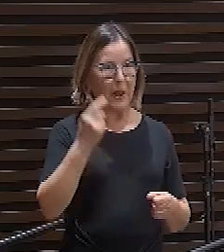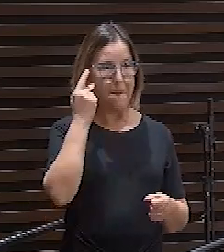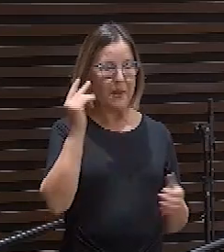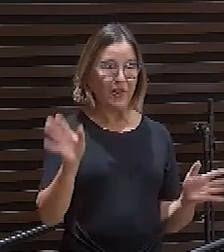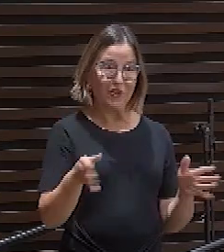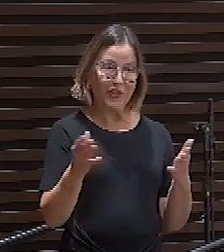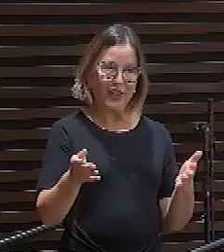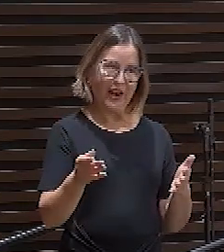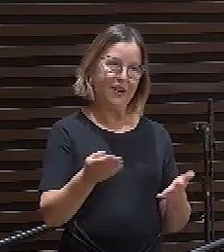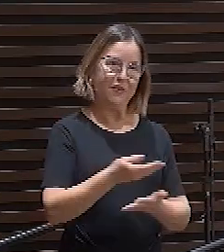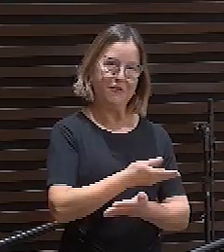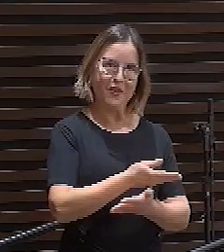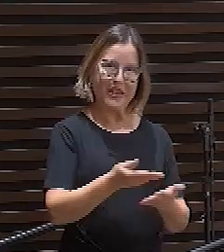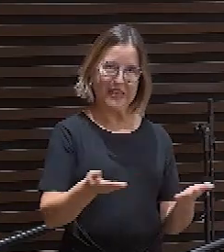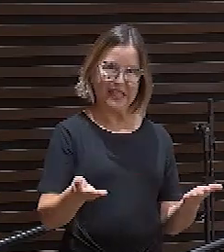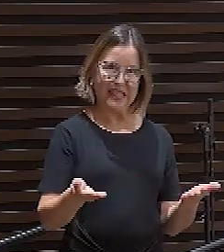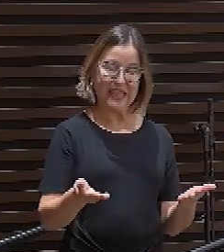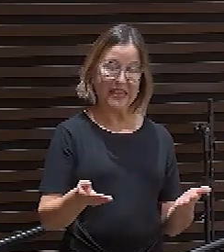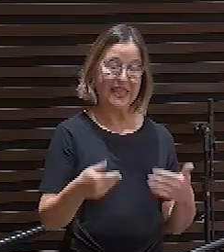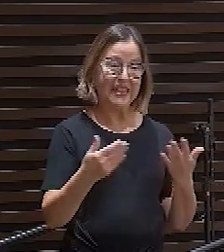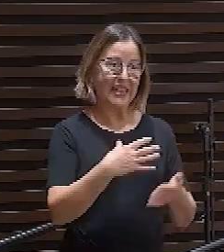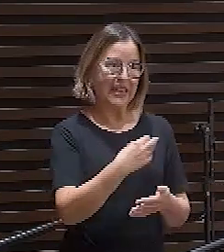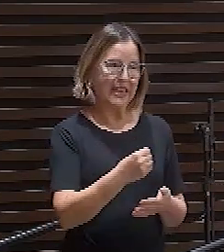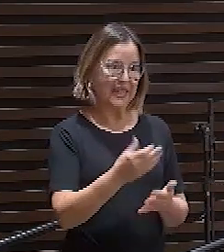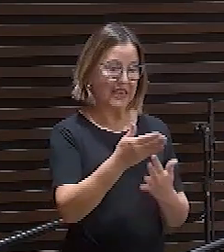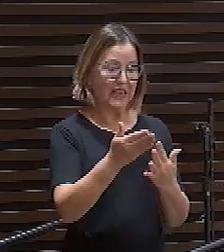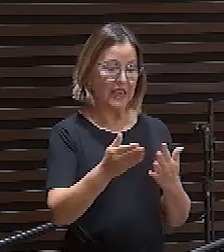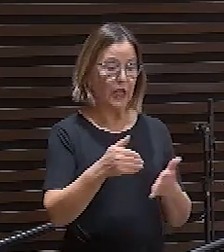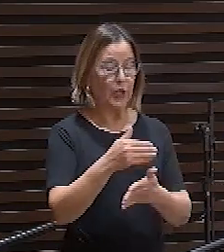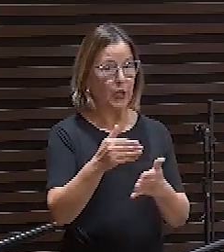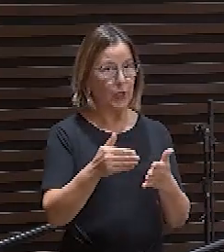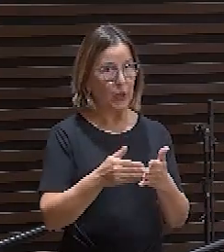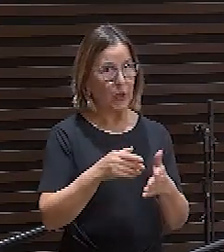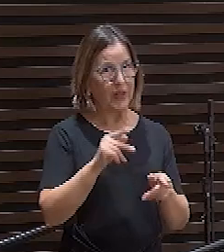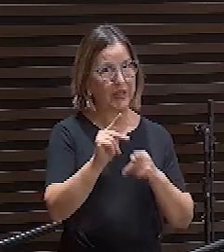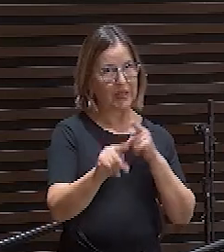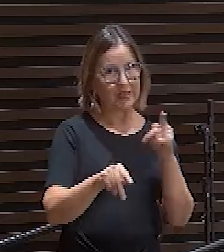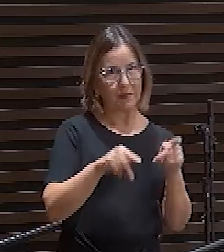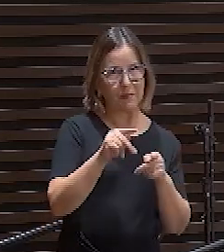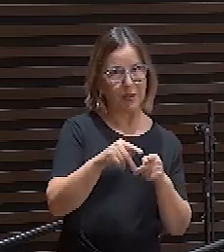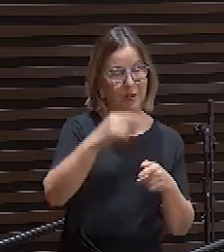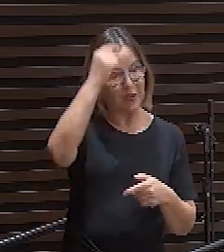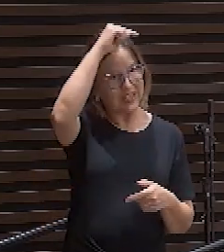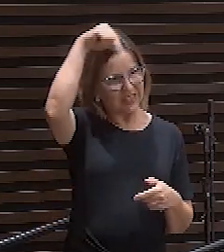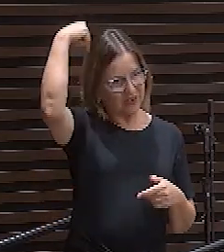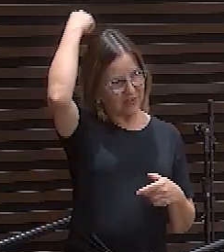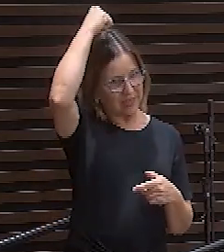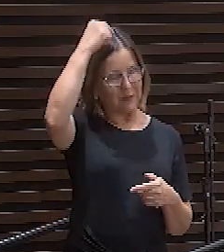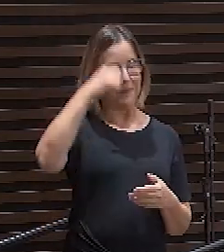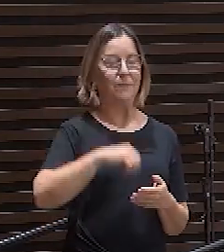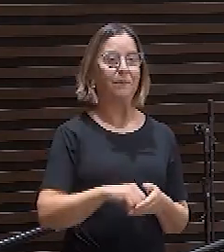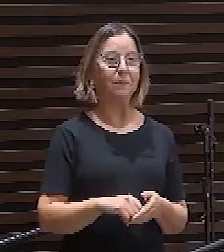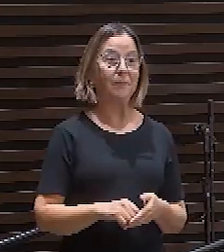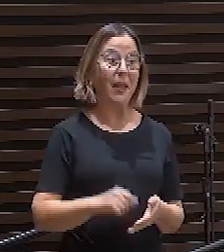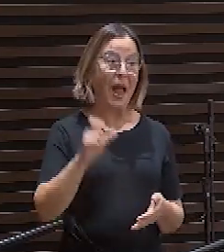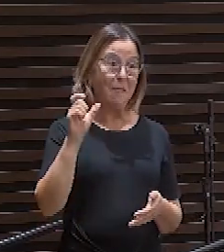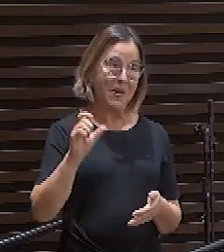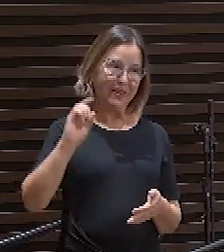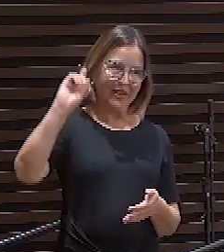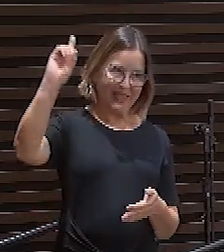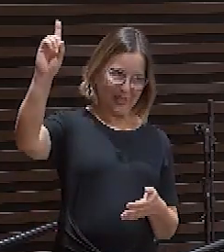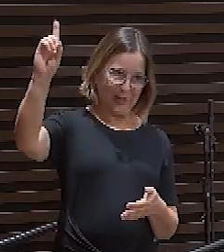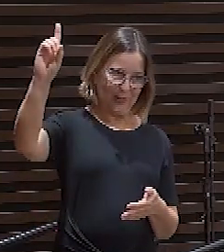são santificados. Então, a palavra é que tem poder para nos dar